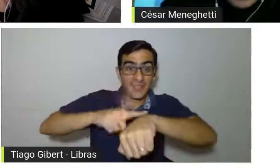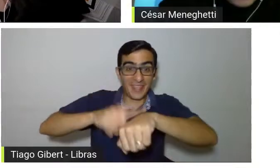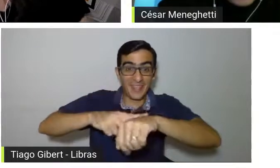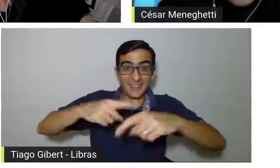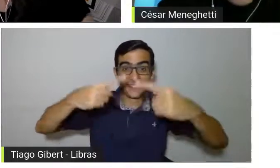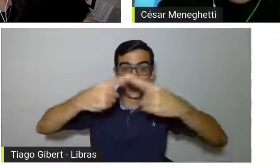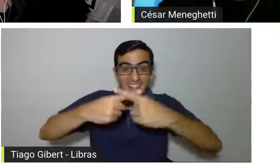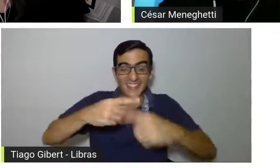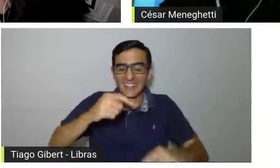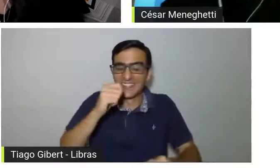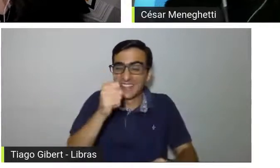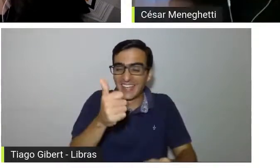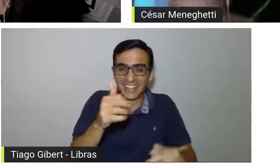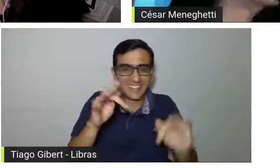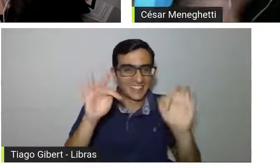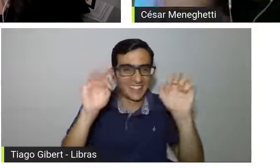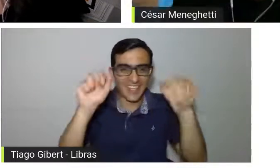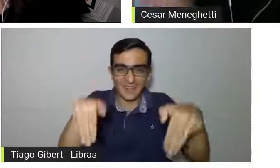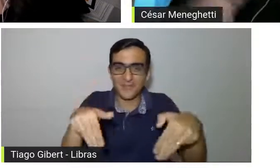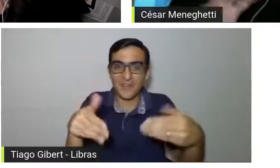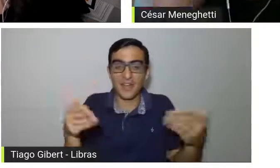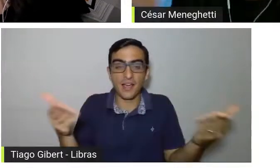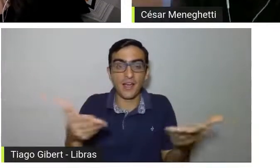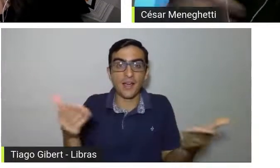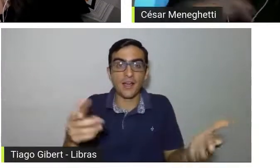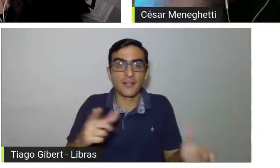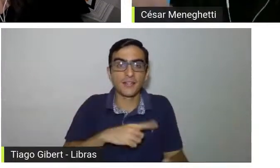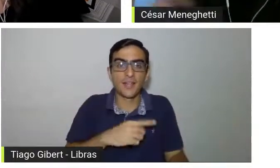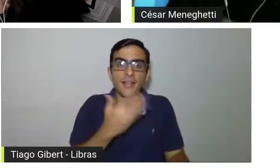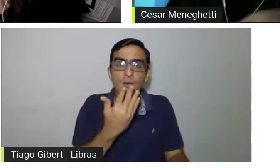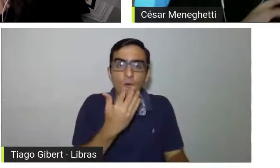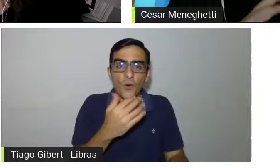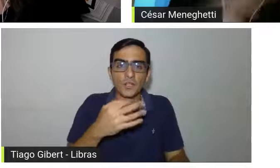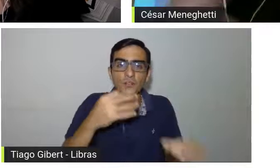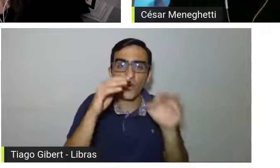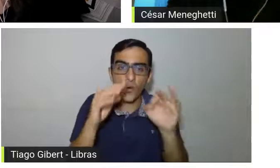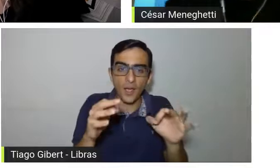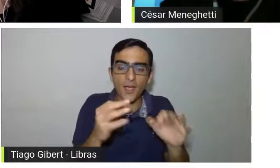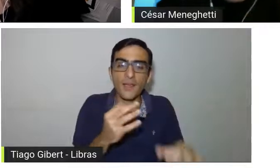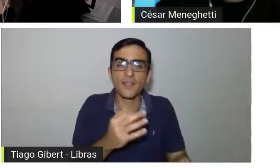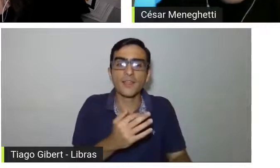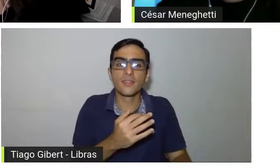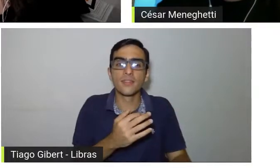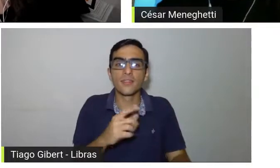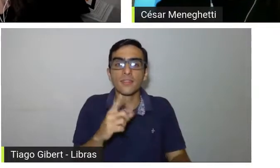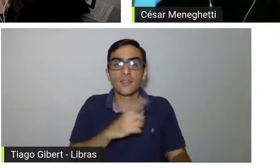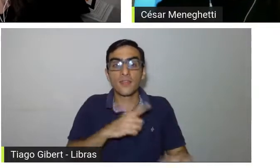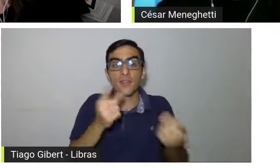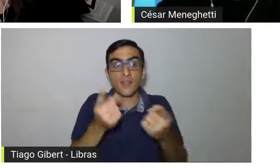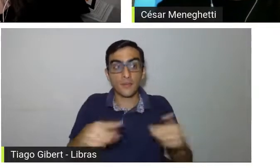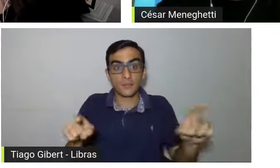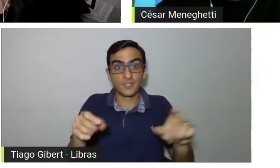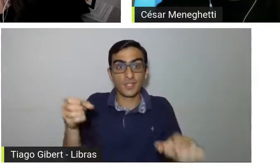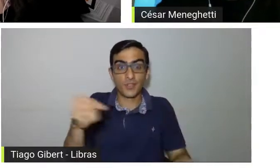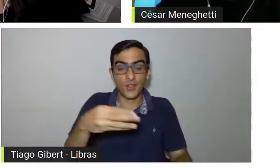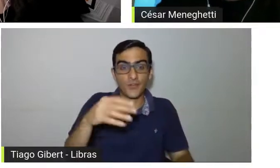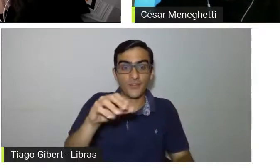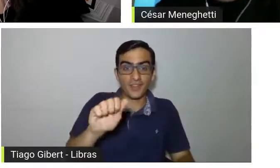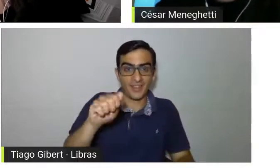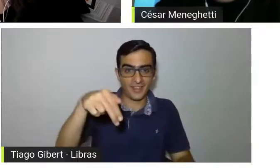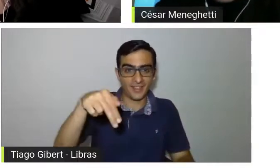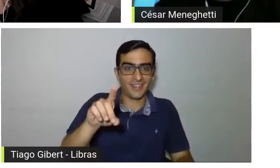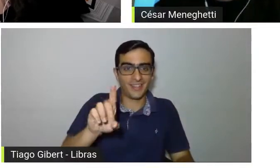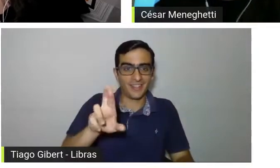o vídeo e colocou, que ele está com a color correction, com a música nova do André, e ele